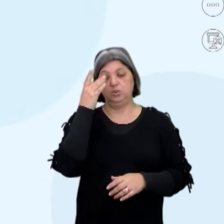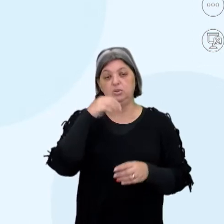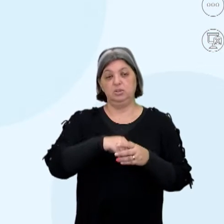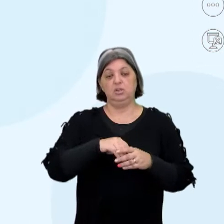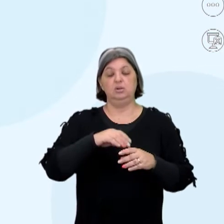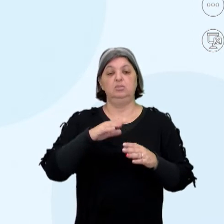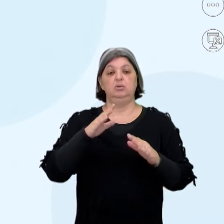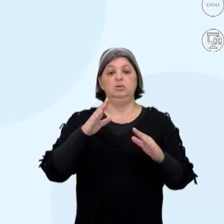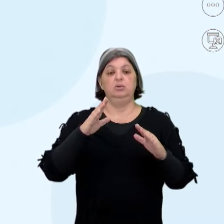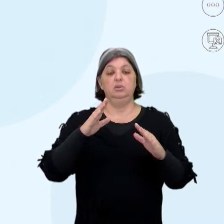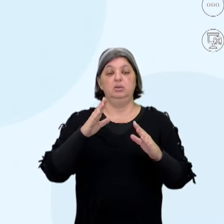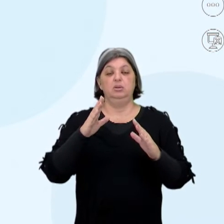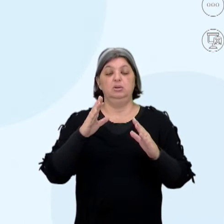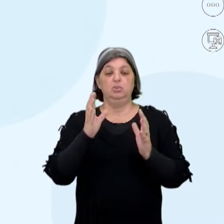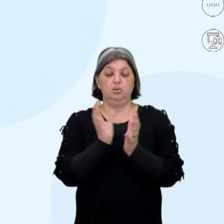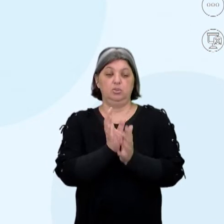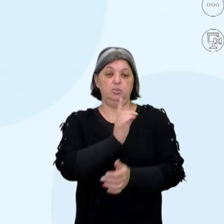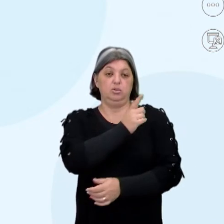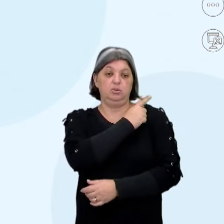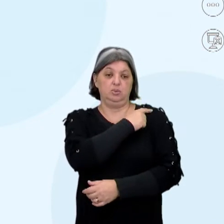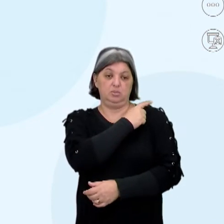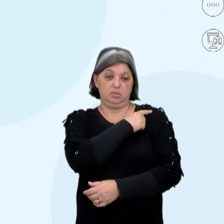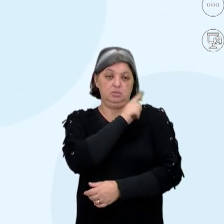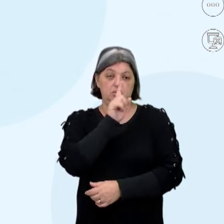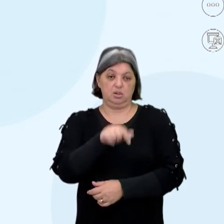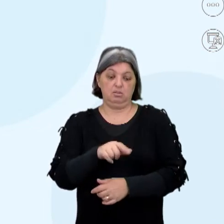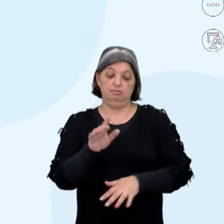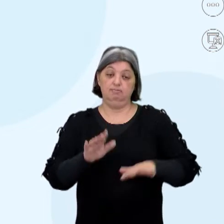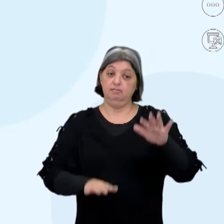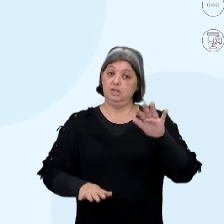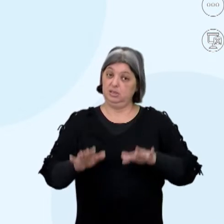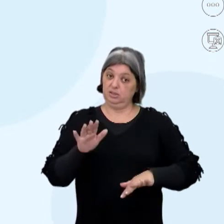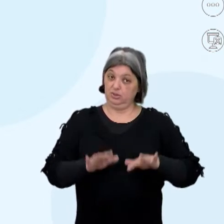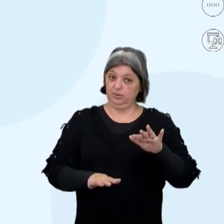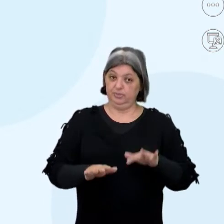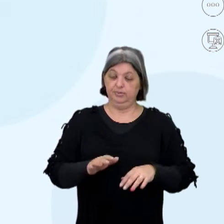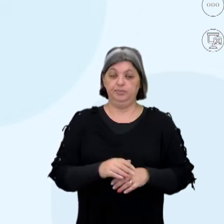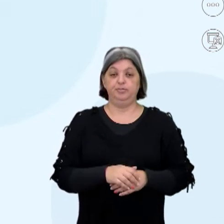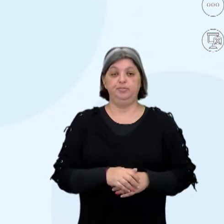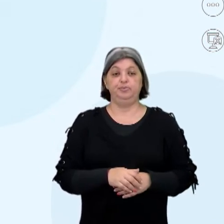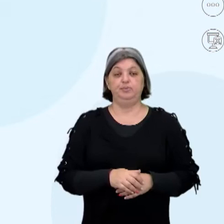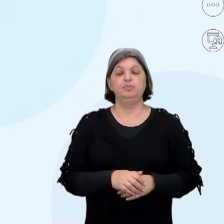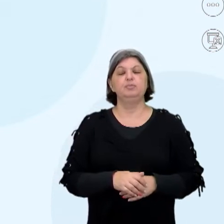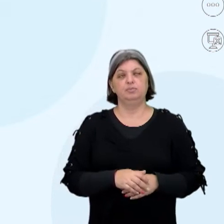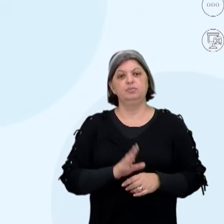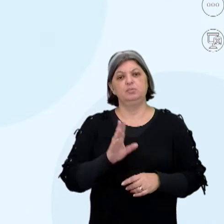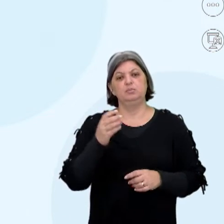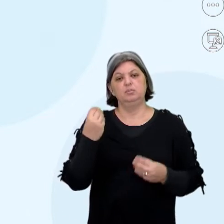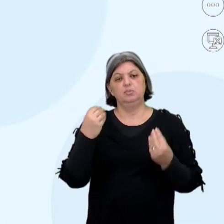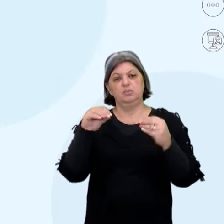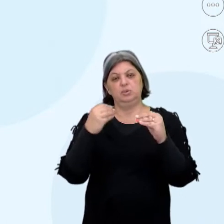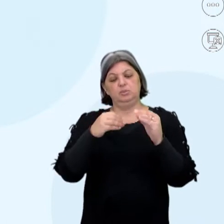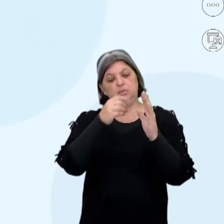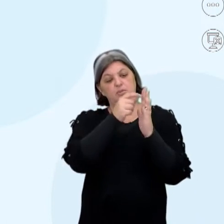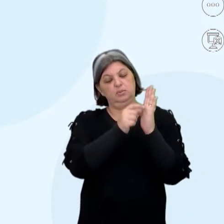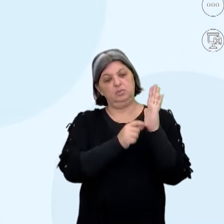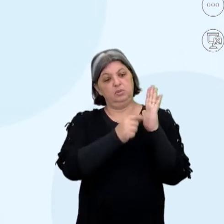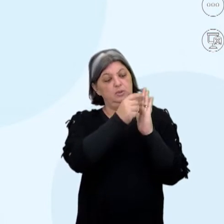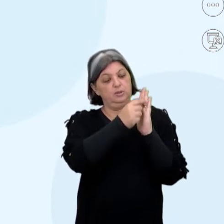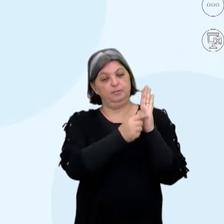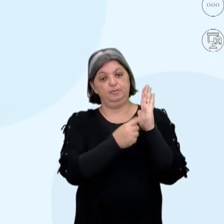dessa primeira série, foi 42,2 em média, tá, ok? Então são lançados esses valores aí,